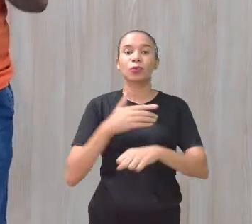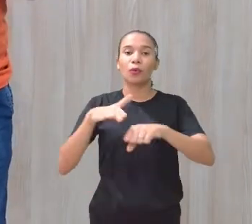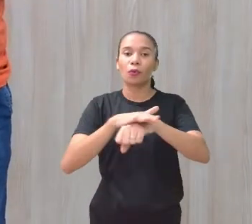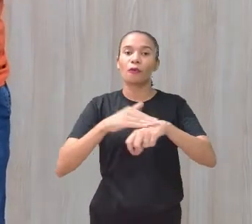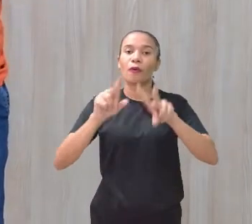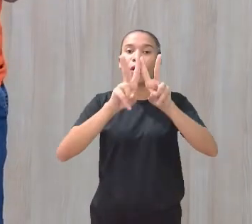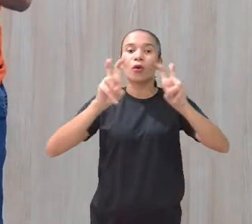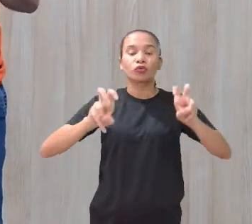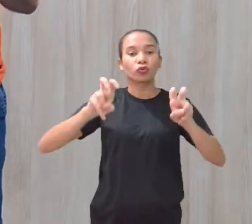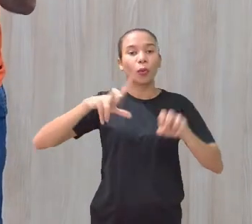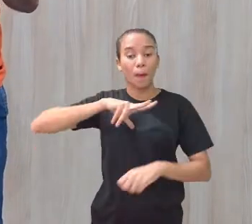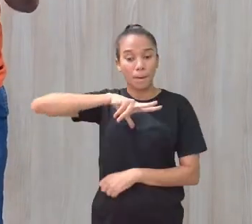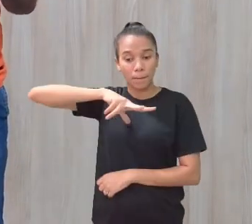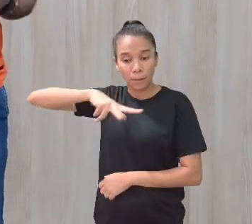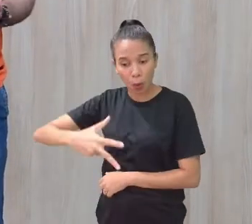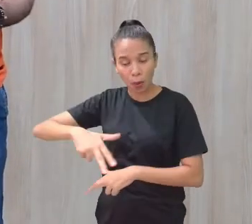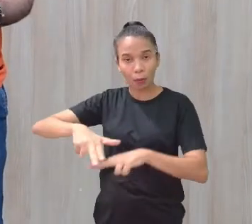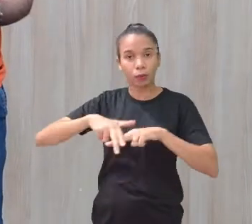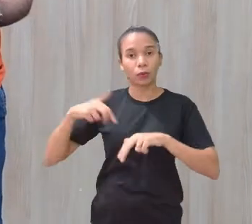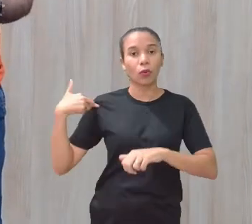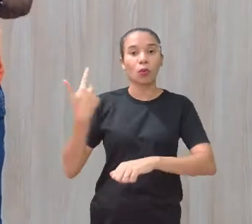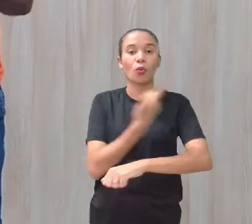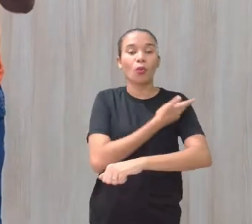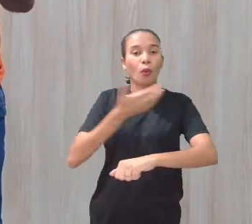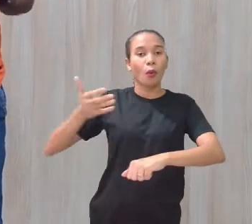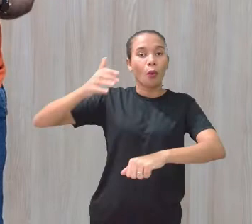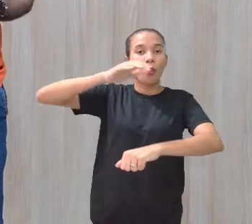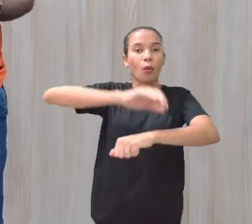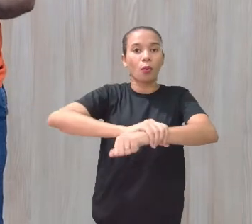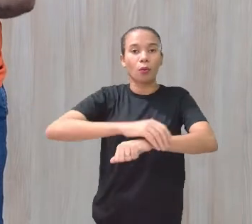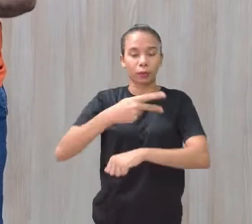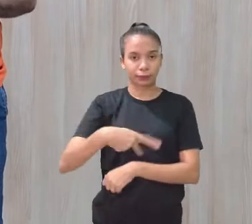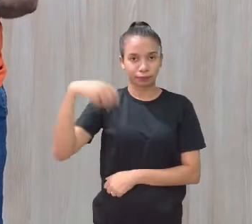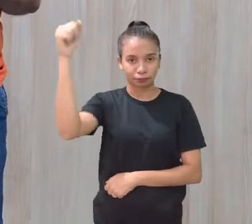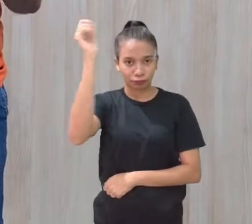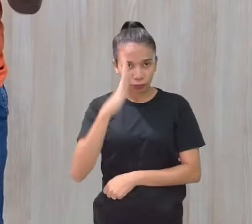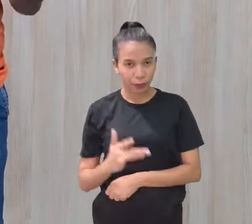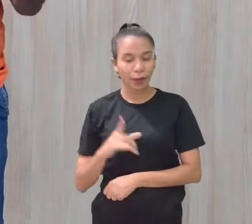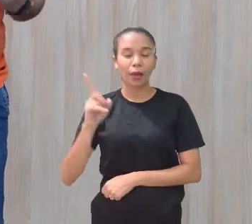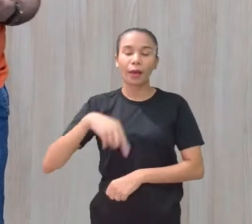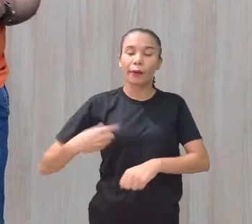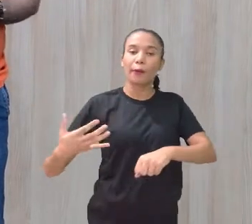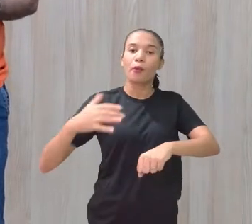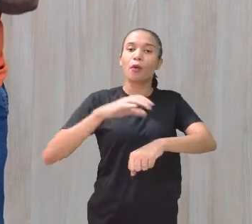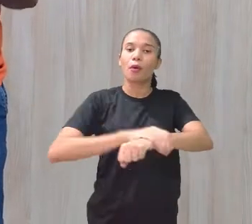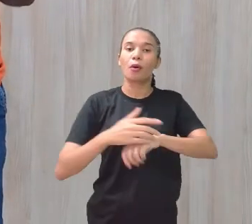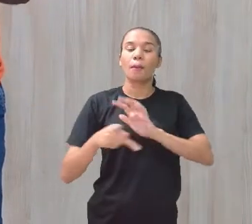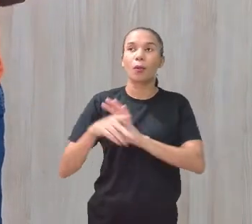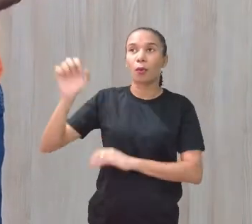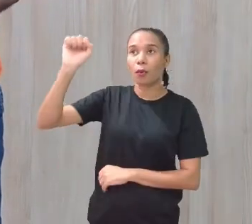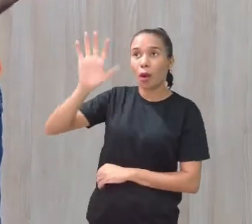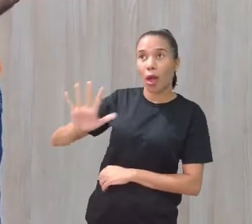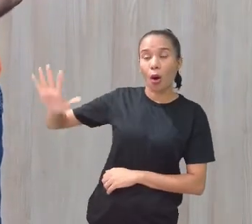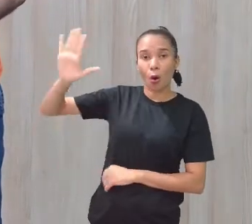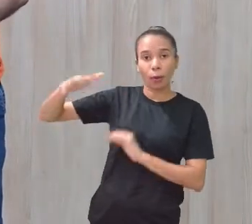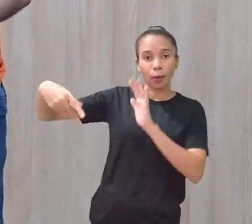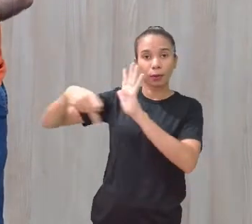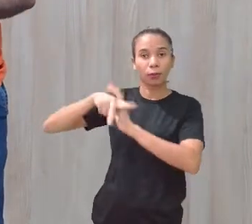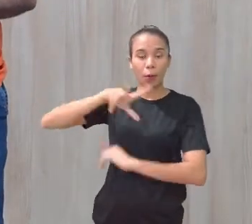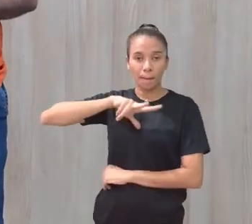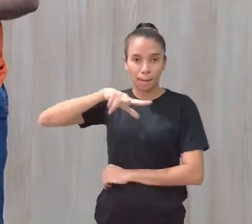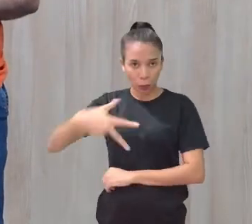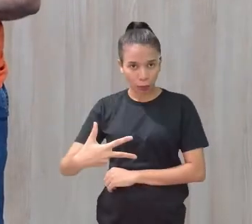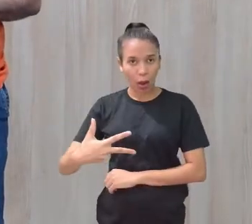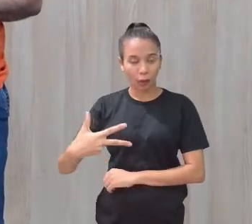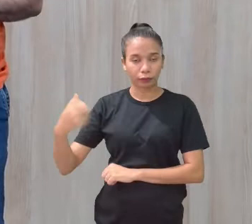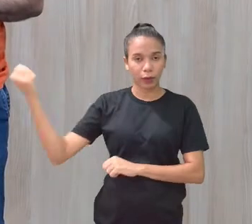dos portugueses, porque a nossa colonização brasileira, ela foi uma colonização europeia portuguesa, né?